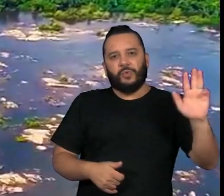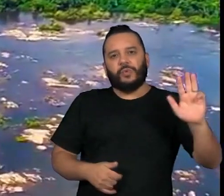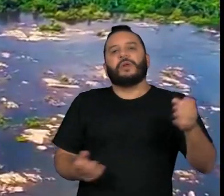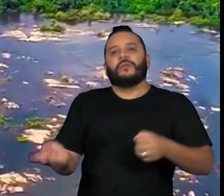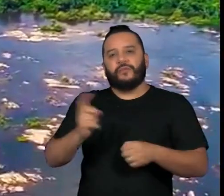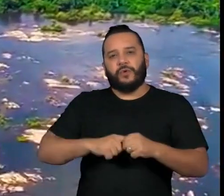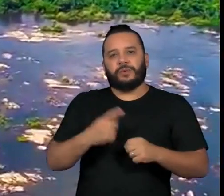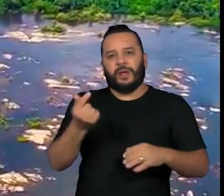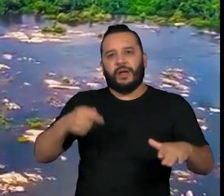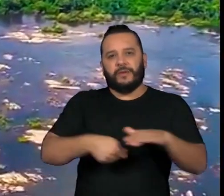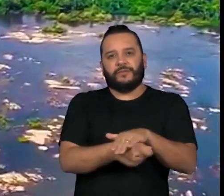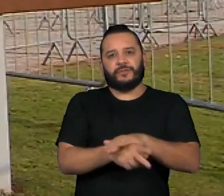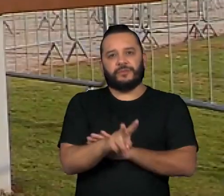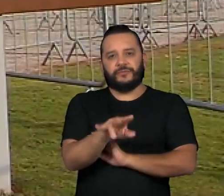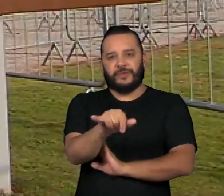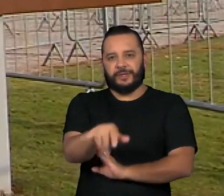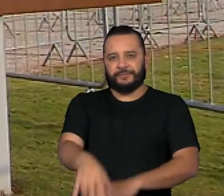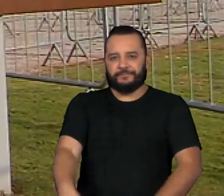retomar a cooperação.